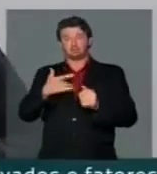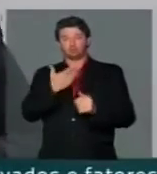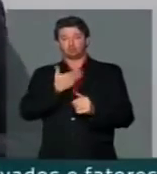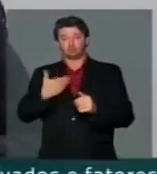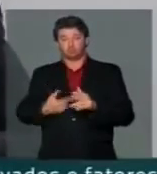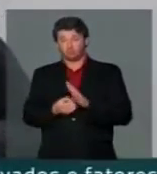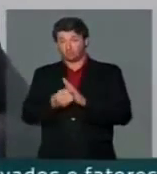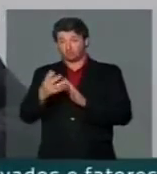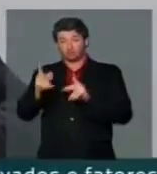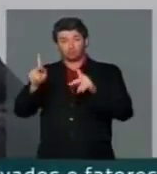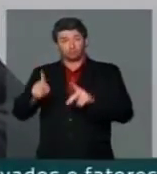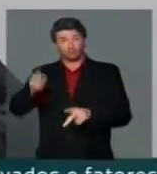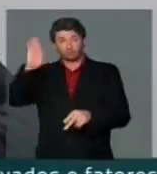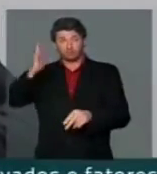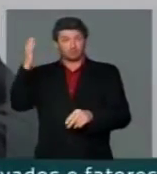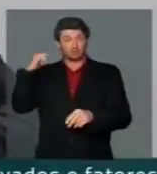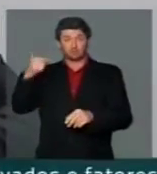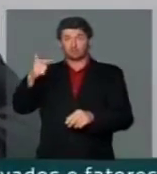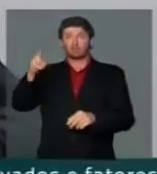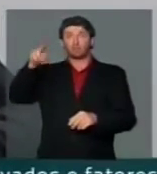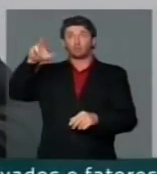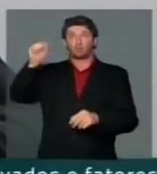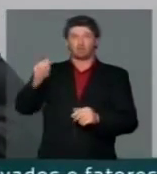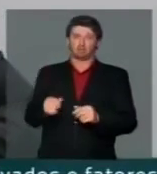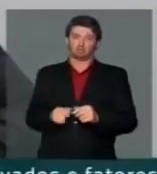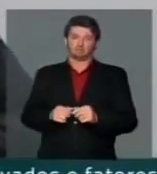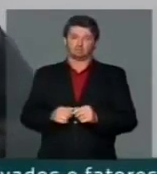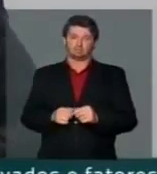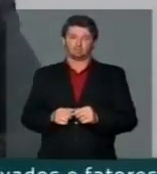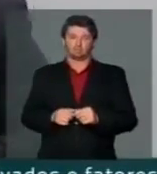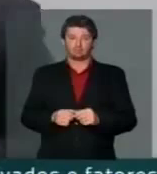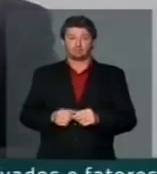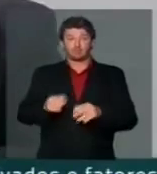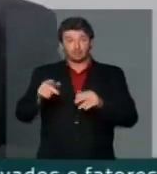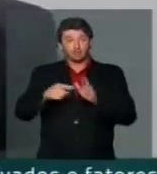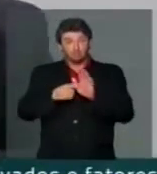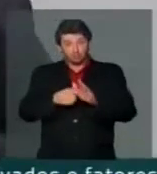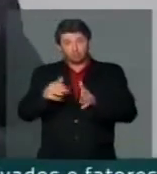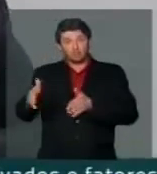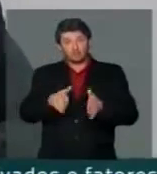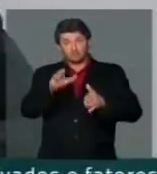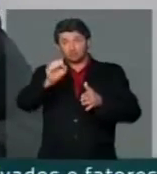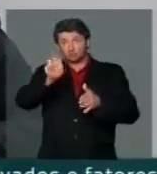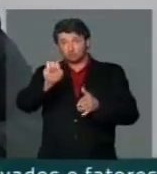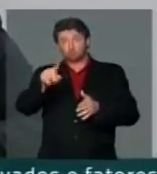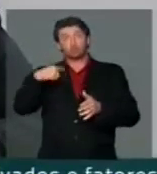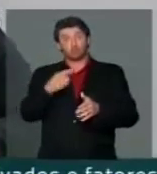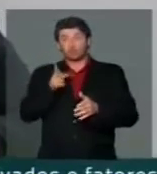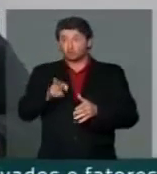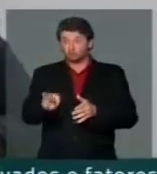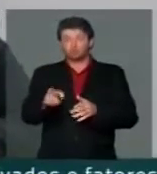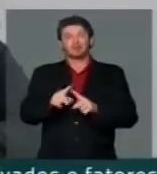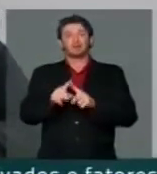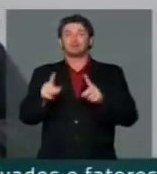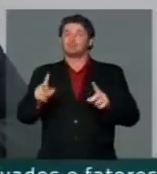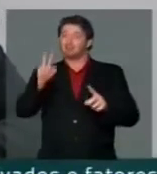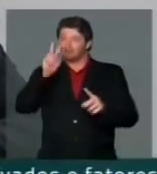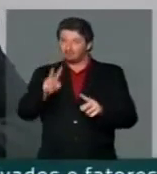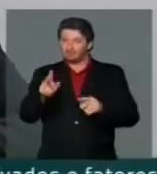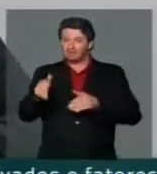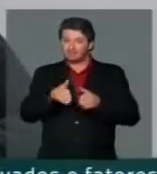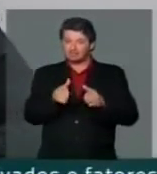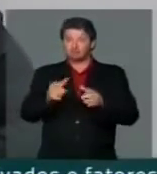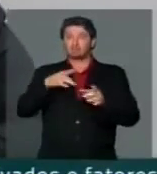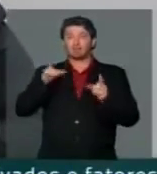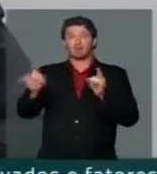pública que a população brasileira nunca teve. O que mostra que o caminho do SUS é o caminho que a gente deve perseguir. Só que a gente está vendo que esse caminho